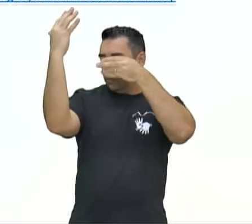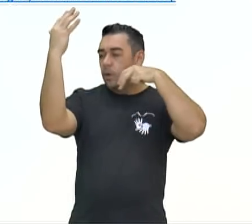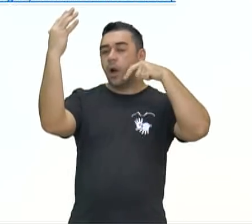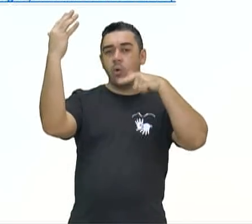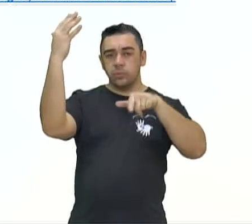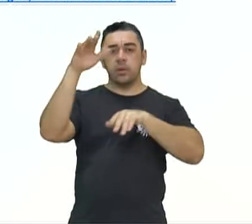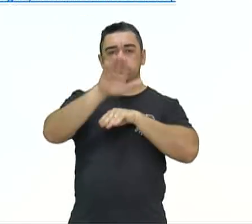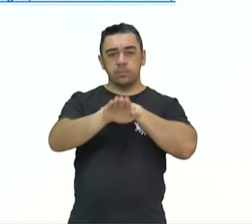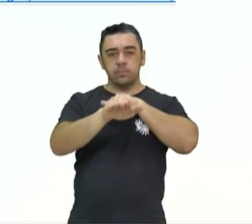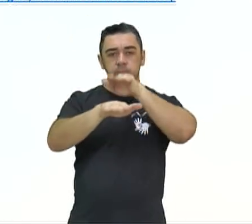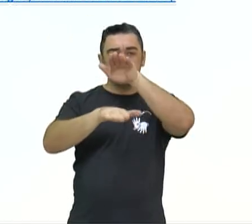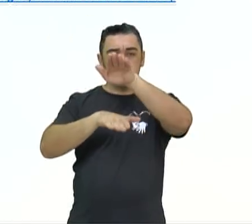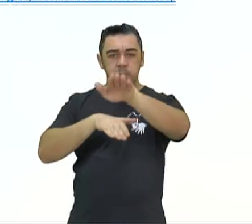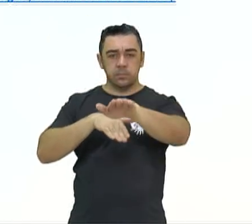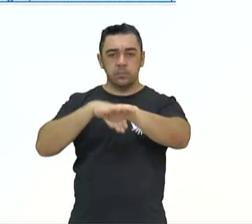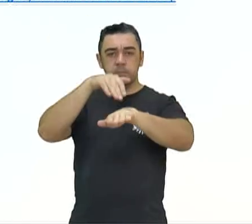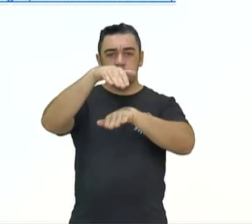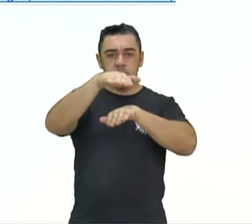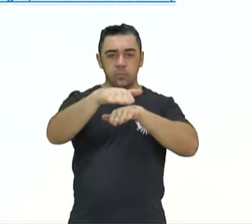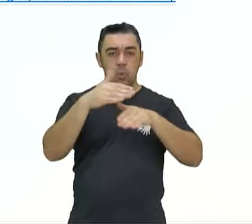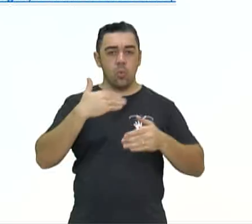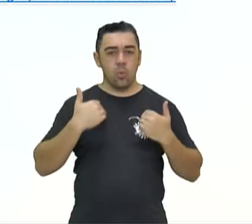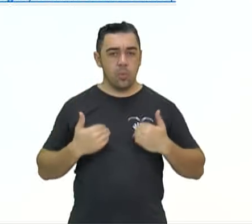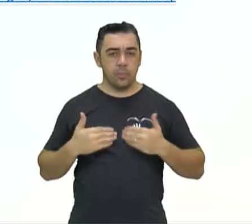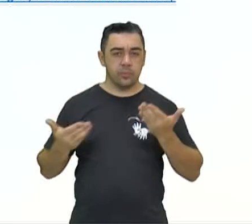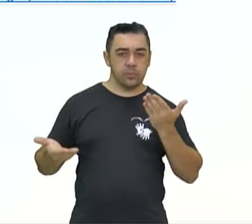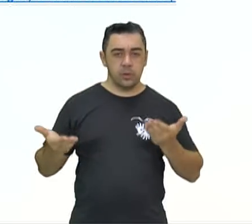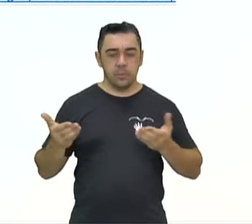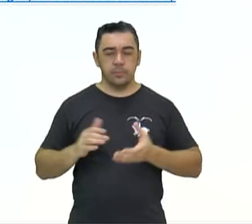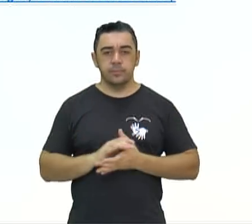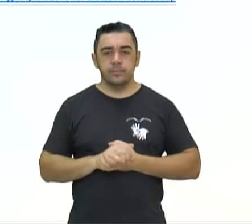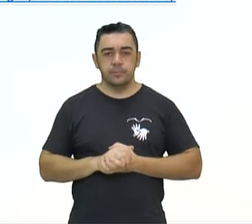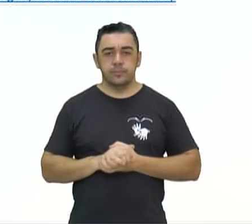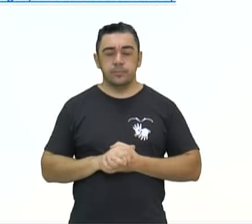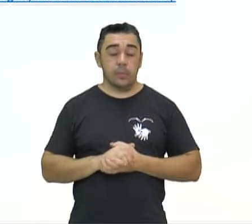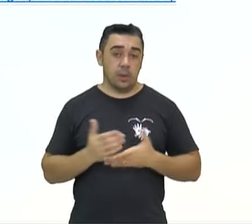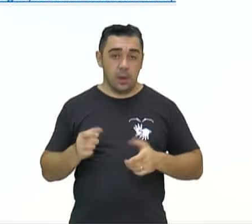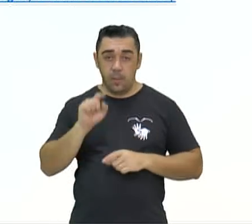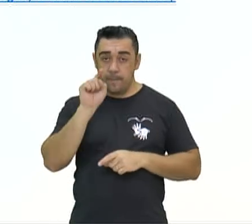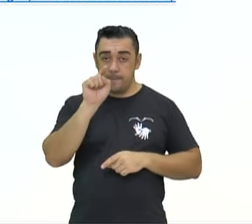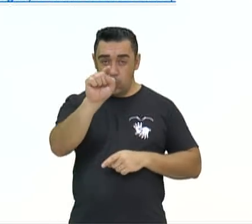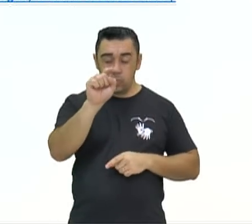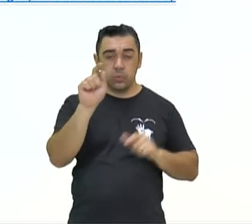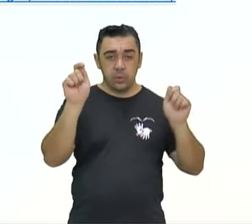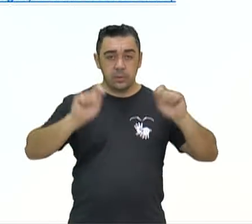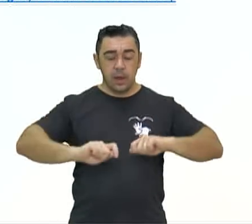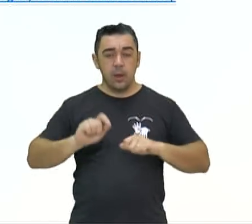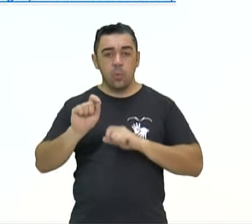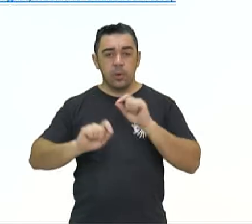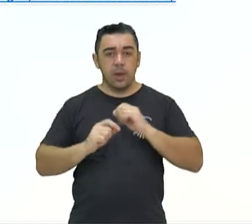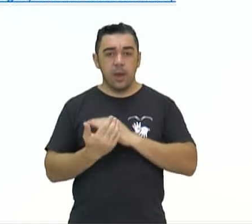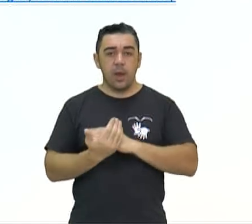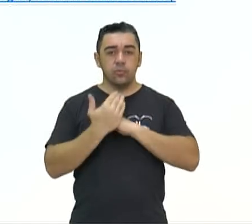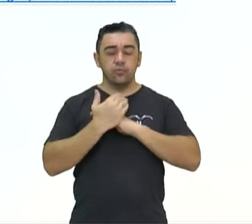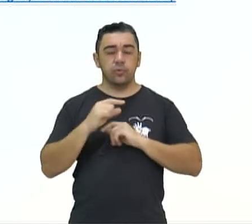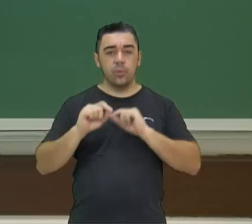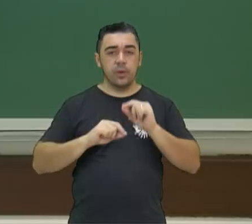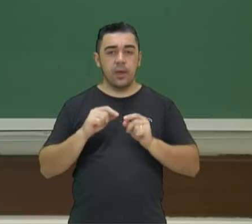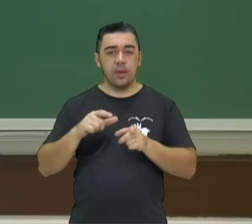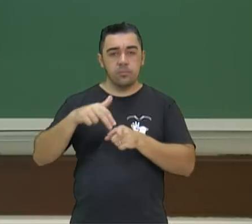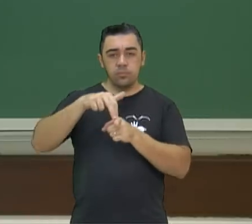seu equilíbrio. Tá bom? Esse ponto funcionará como uma âncora e auxiliará na manutenção do